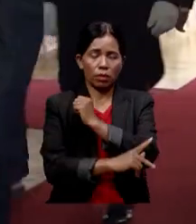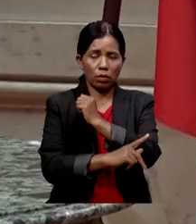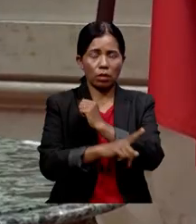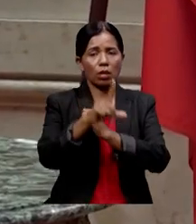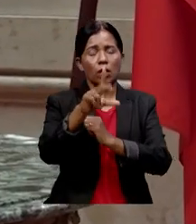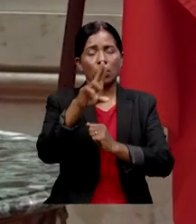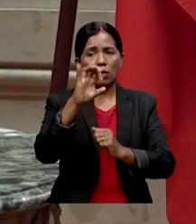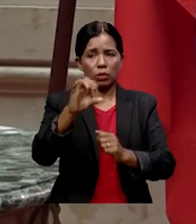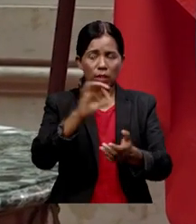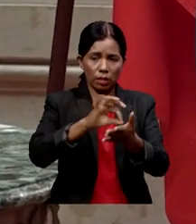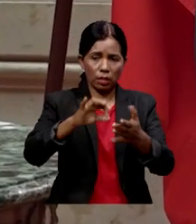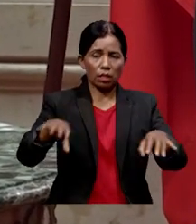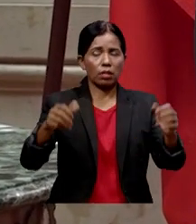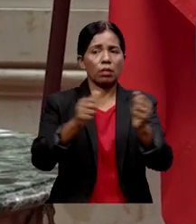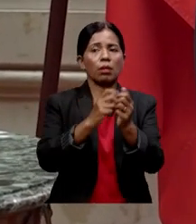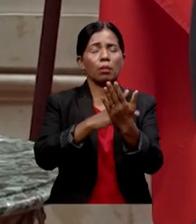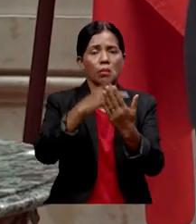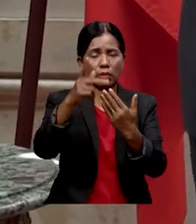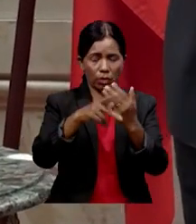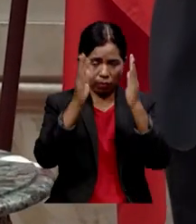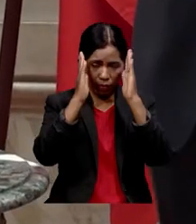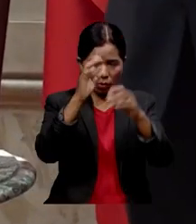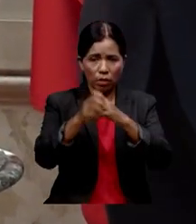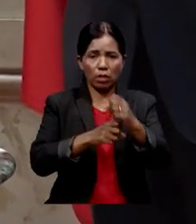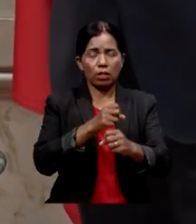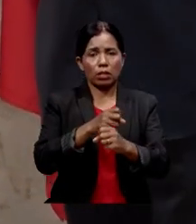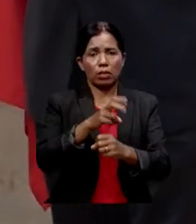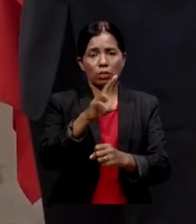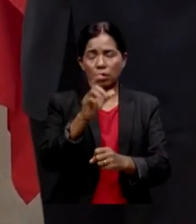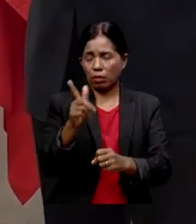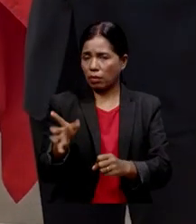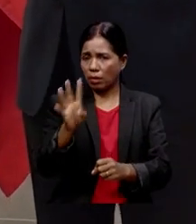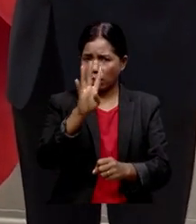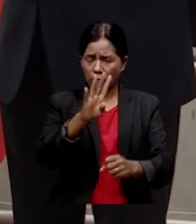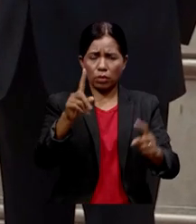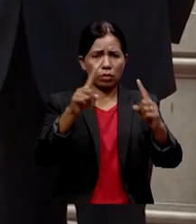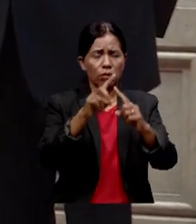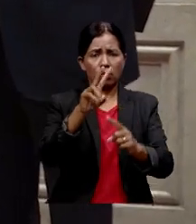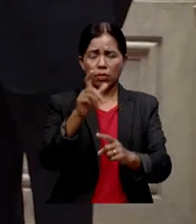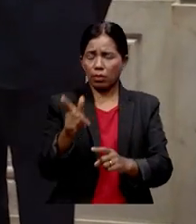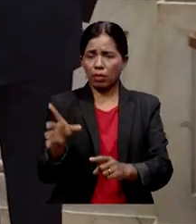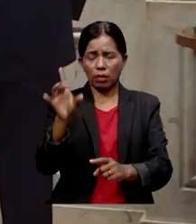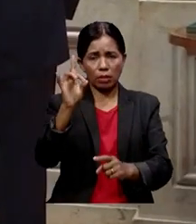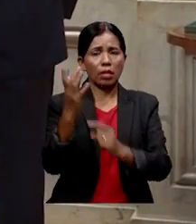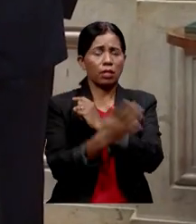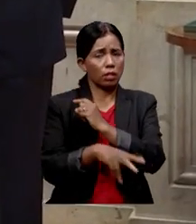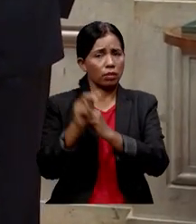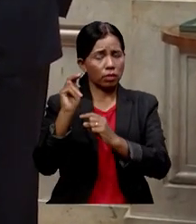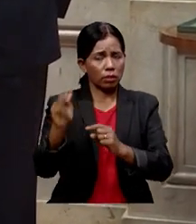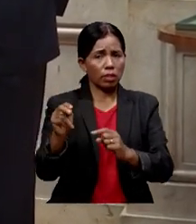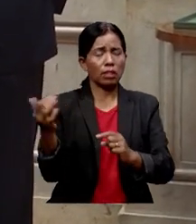Montenegro, onde assina a cooperação programa estratégico Tinarim Honduranistan Hat, do Tinarim Honduranistan Walu, Rai Ruanian, e a